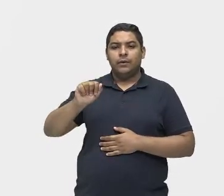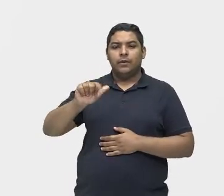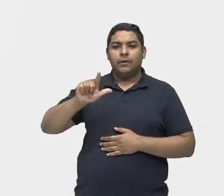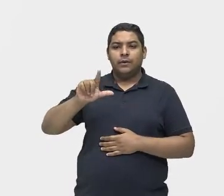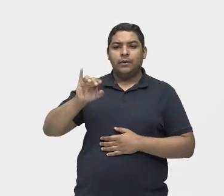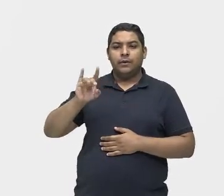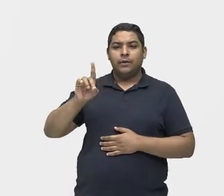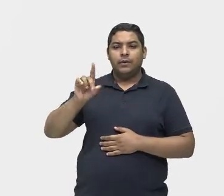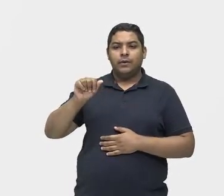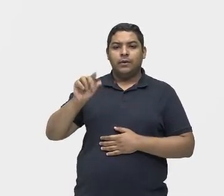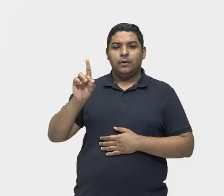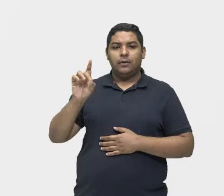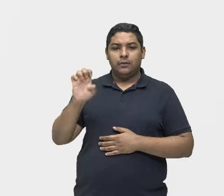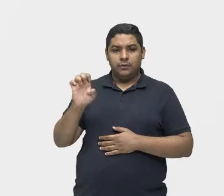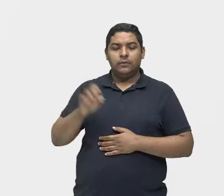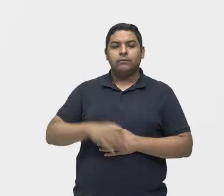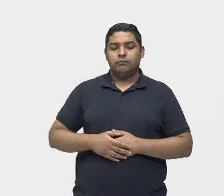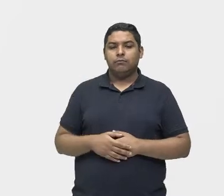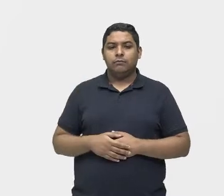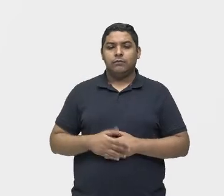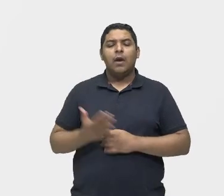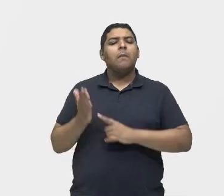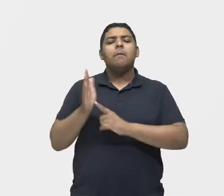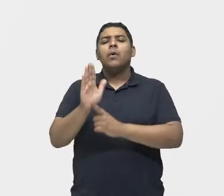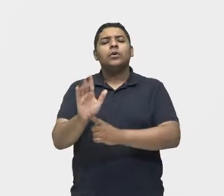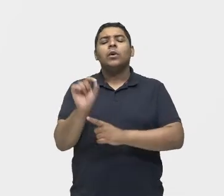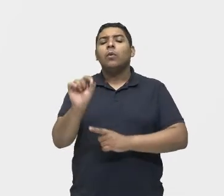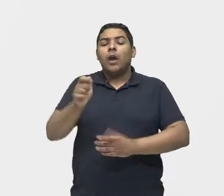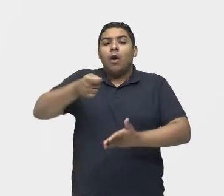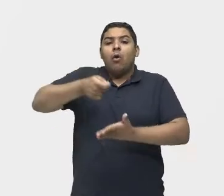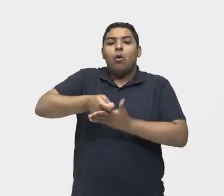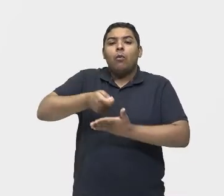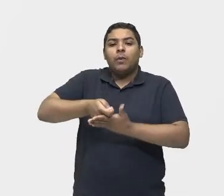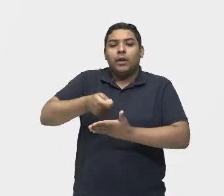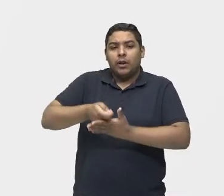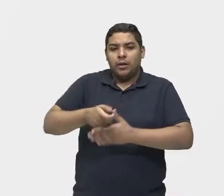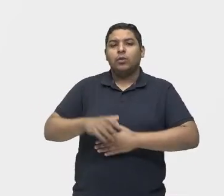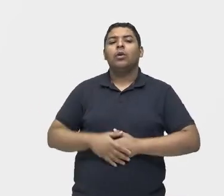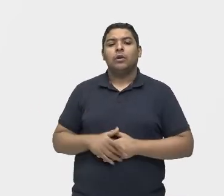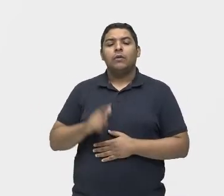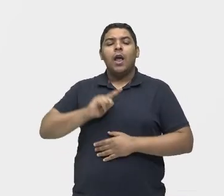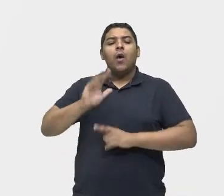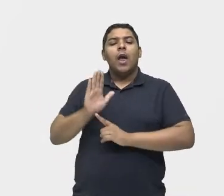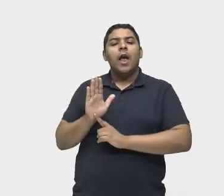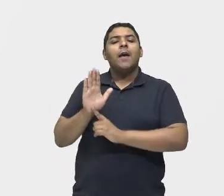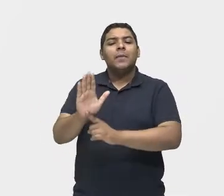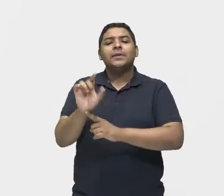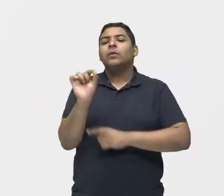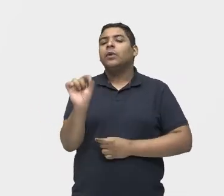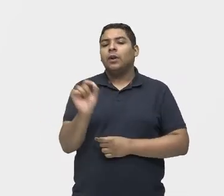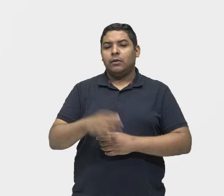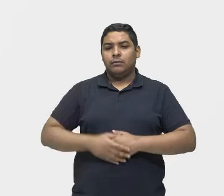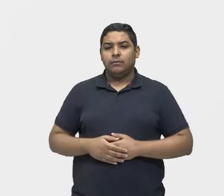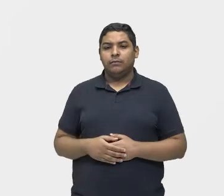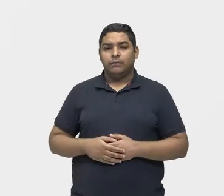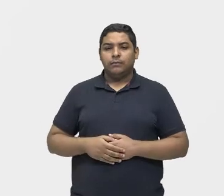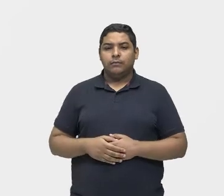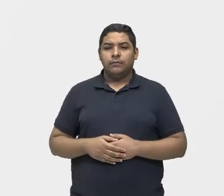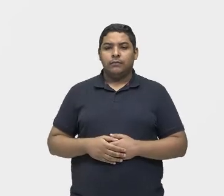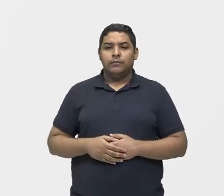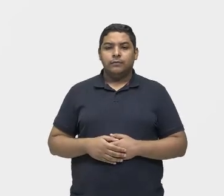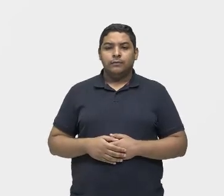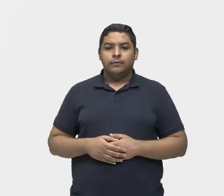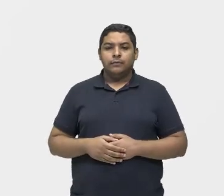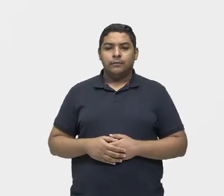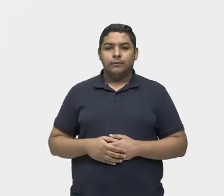vai mostrar que era o quê? Era obrigatória e consistia na representação de pessoa com o tronco de frente,